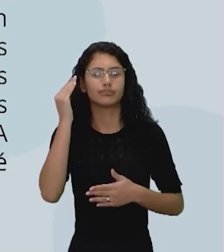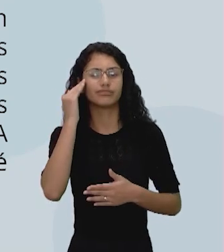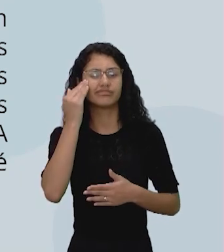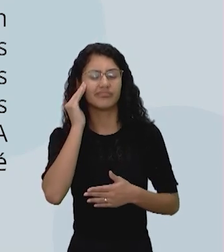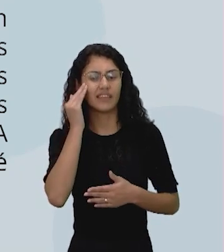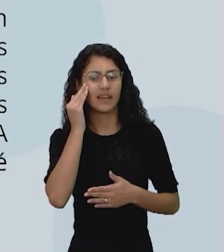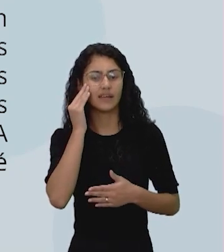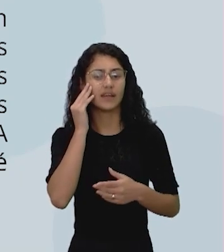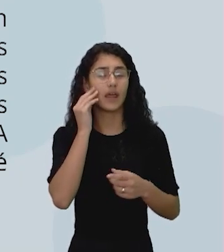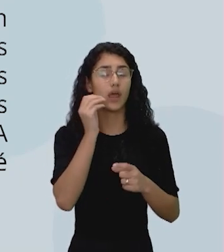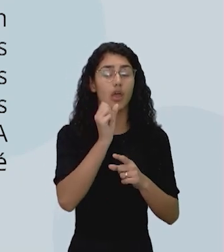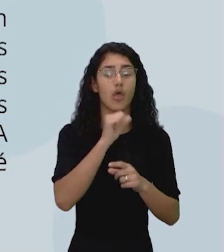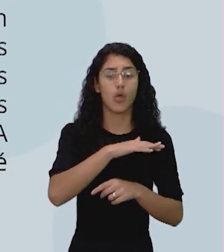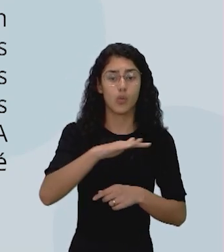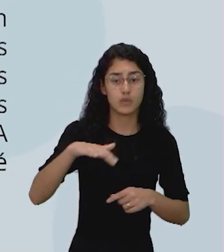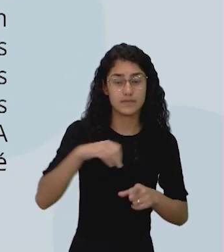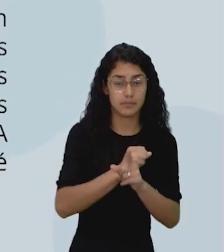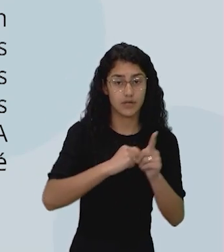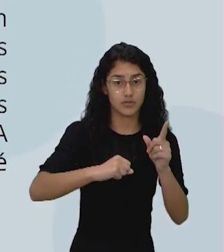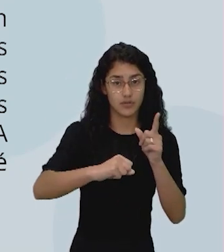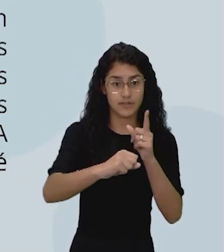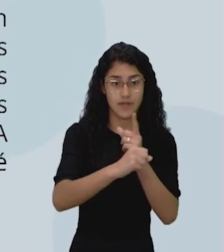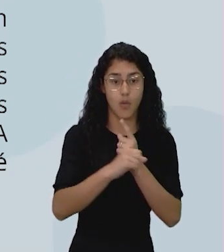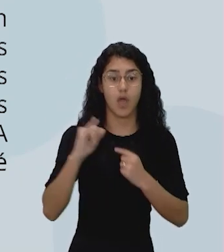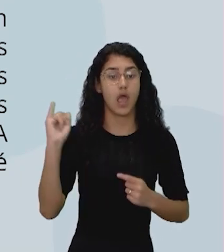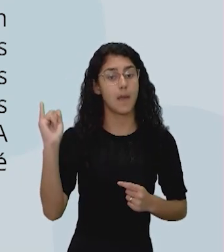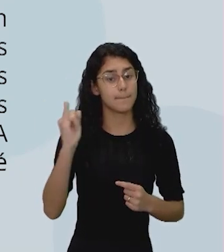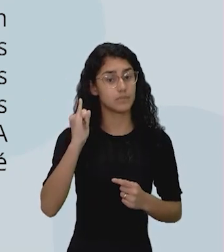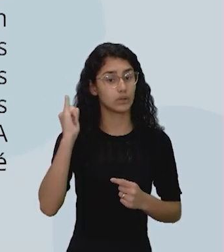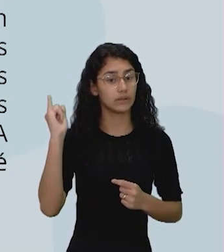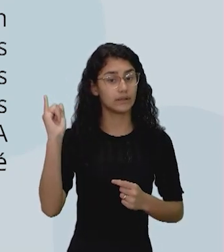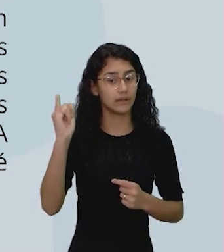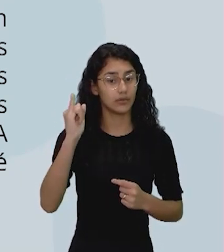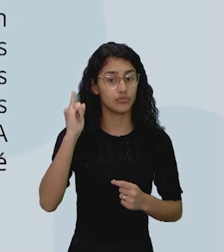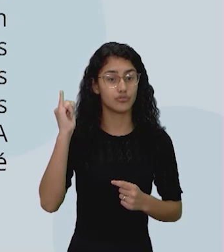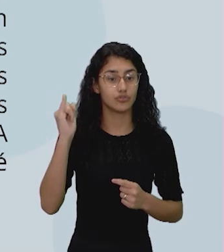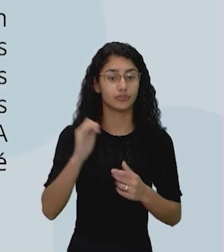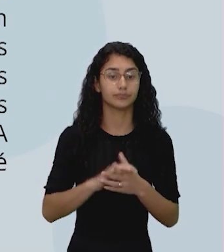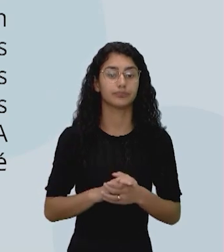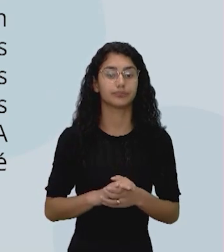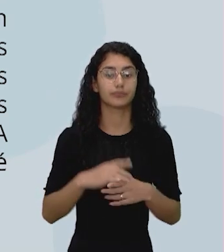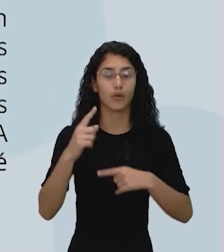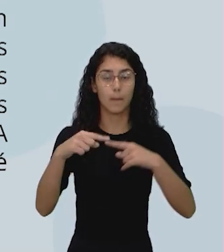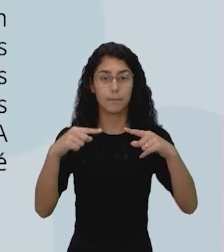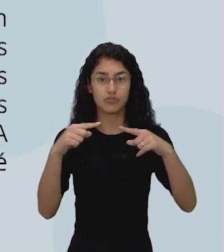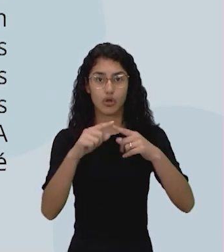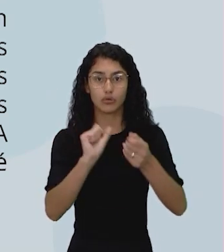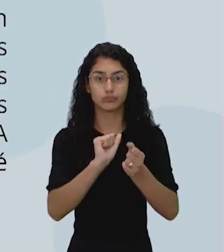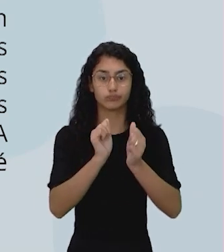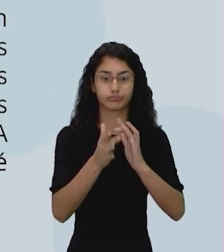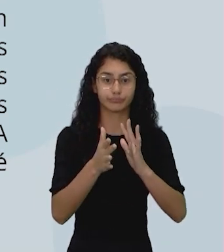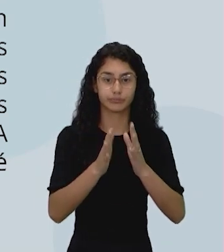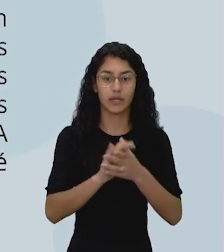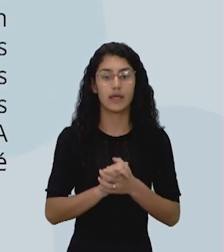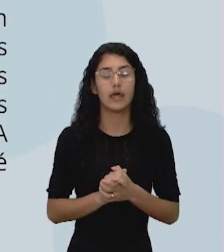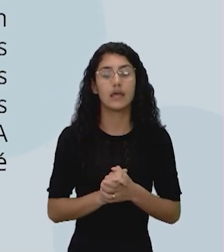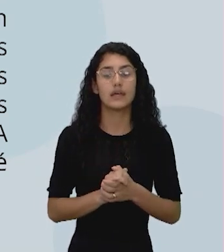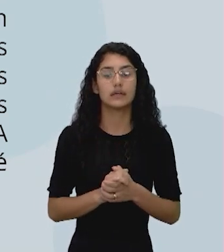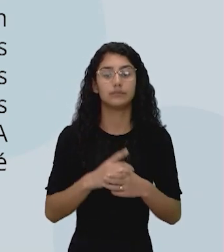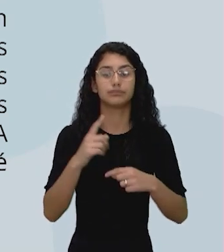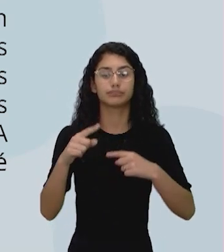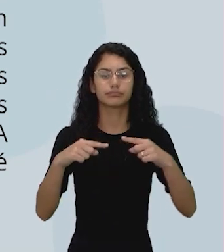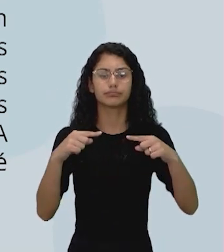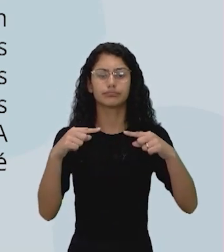fundamental concebê-lo como sendo composto por sistemas de objetos e sistemas de ações. Sistemas porque objetos e ações